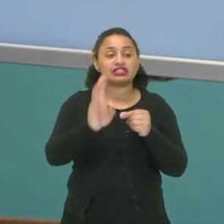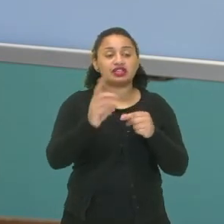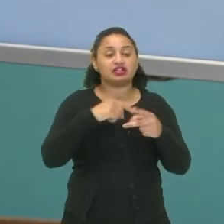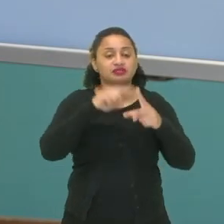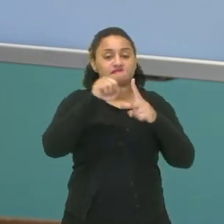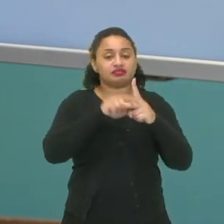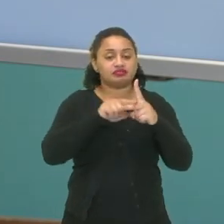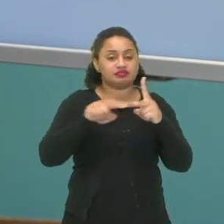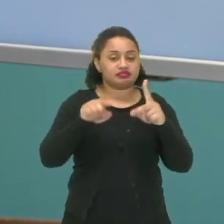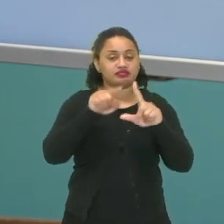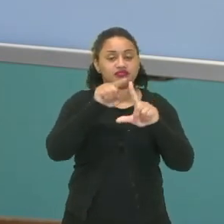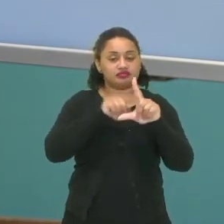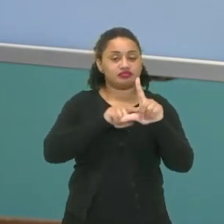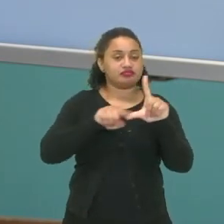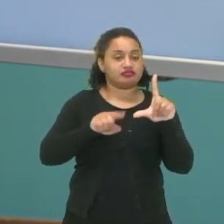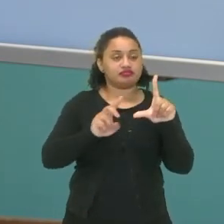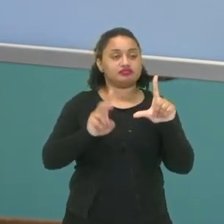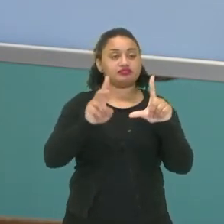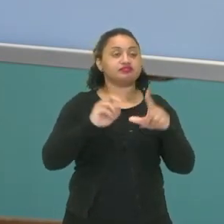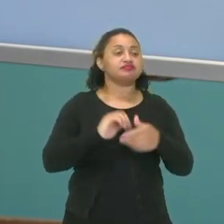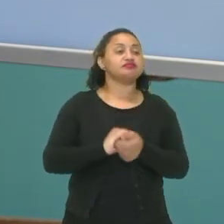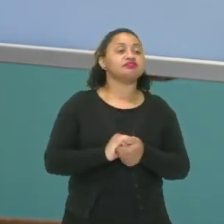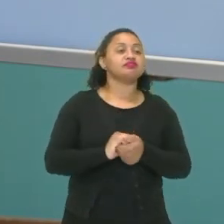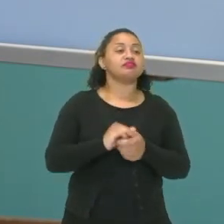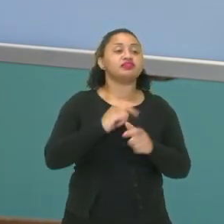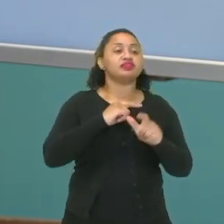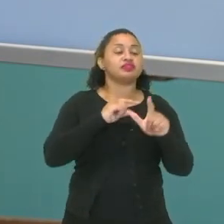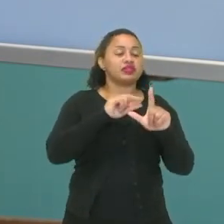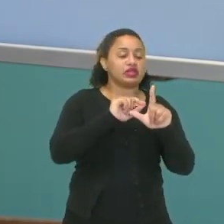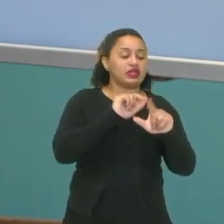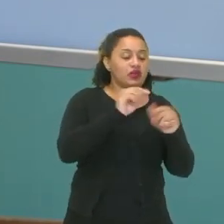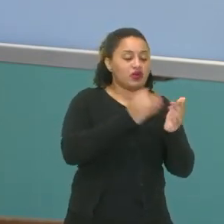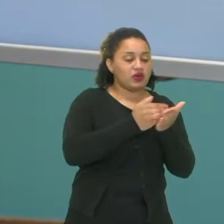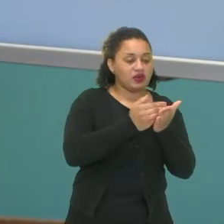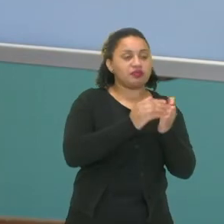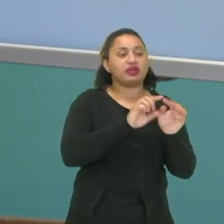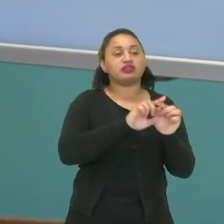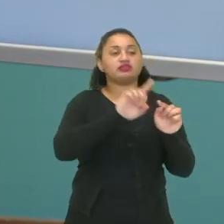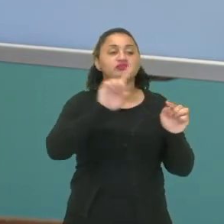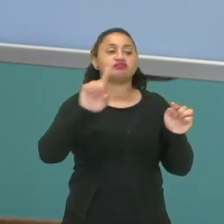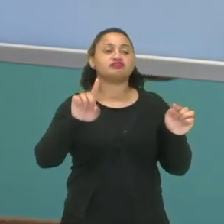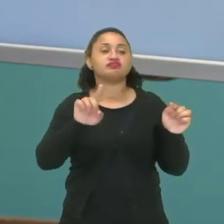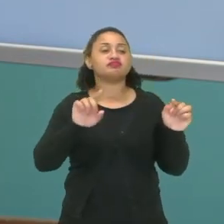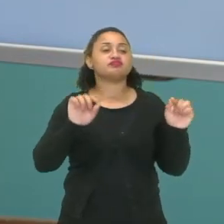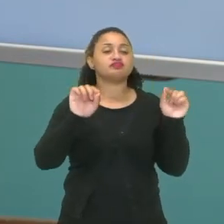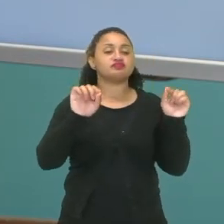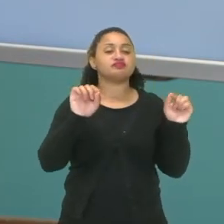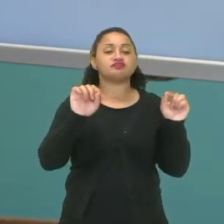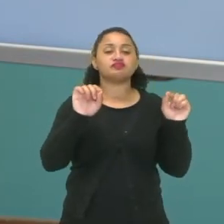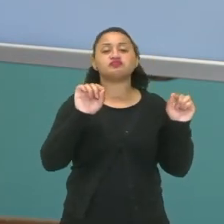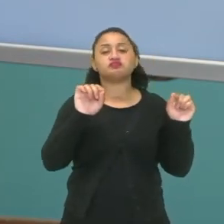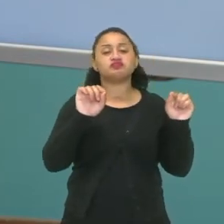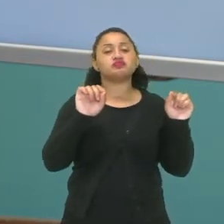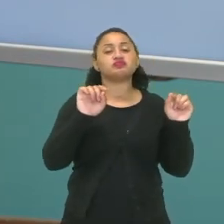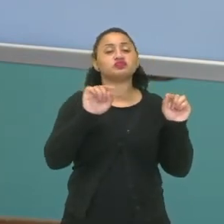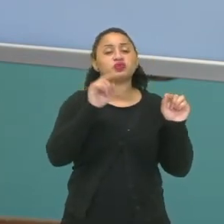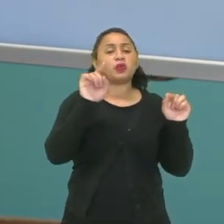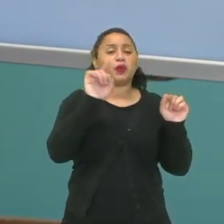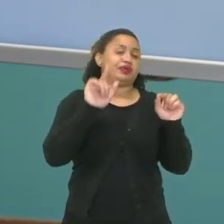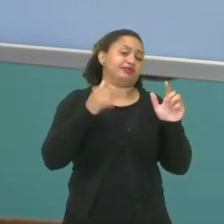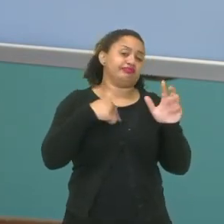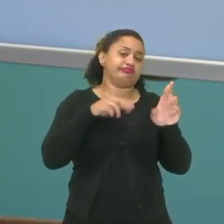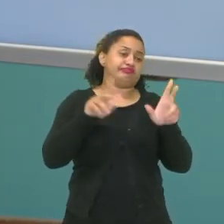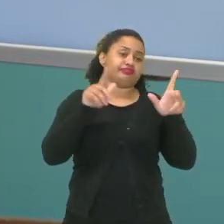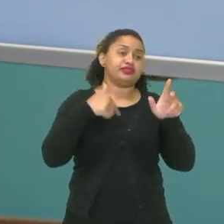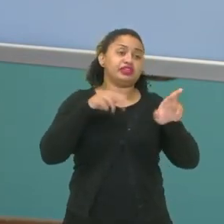triângulo retângulo. Aqui nós temos a posição inicial, aqui um outro cateto, então a diferença